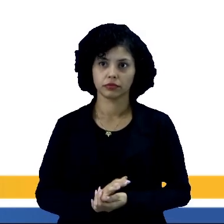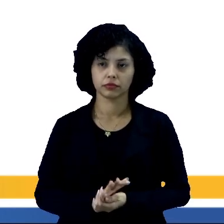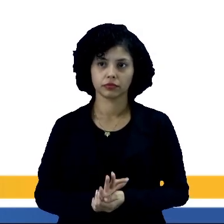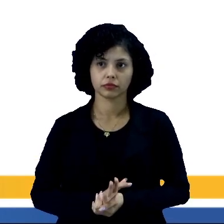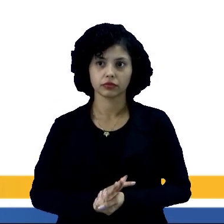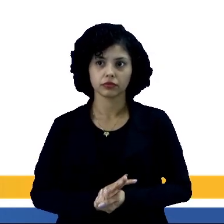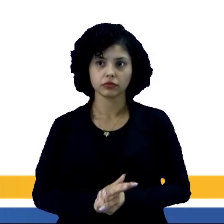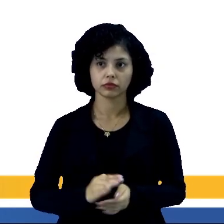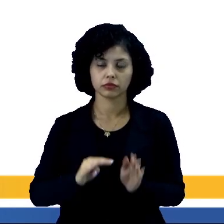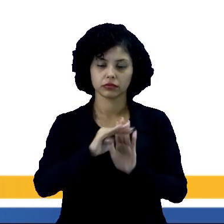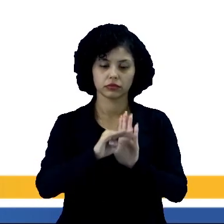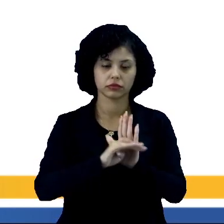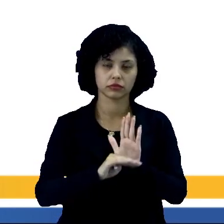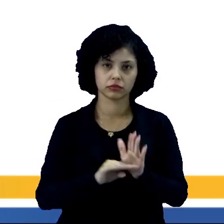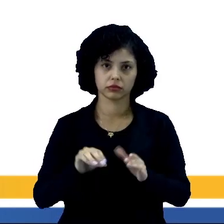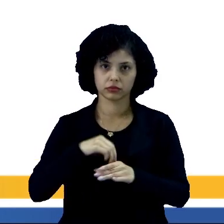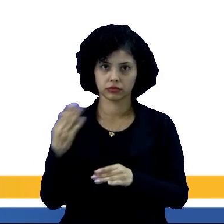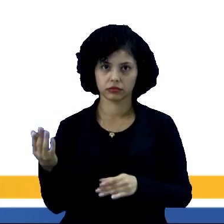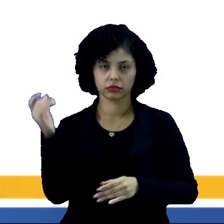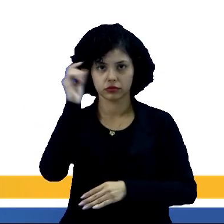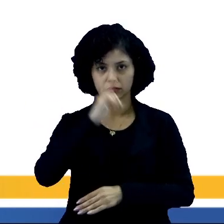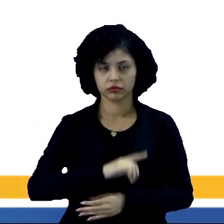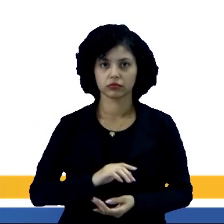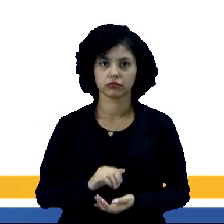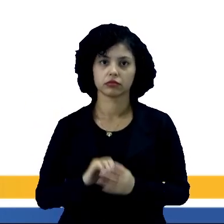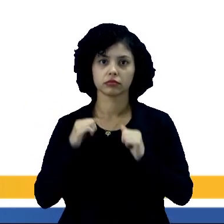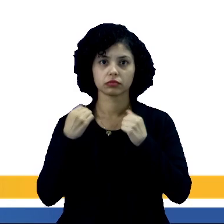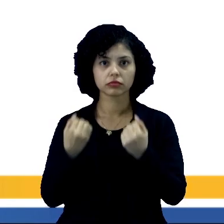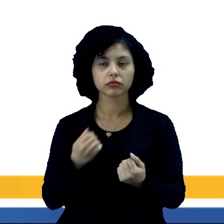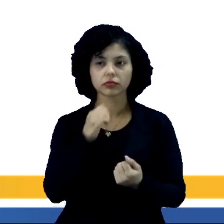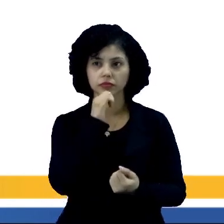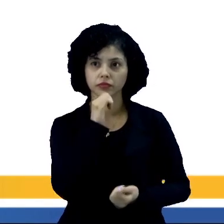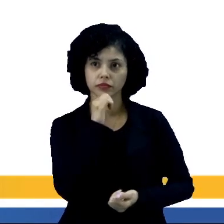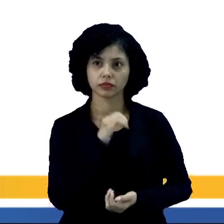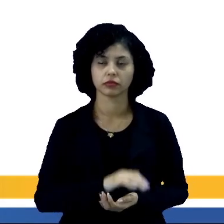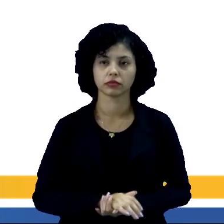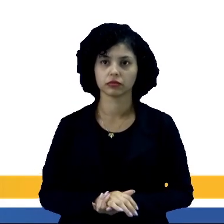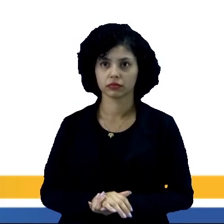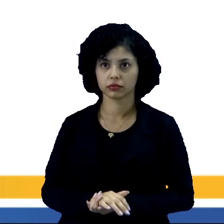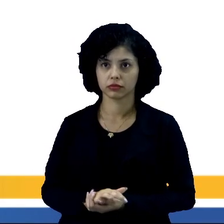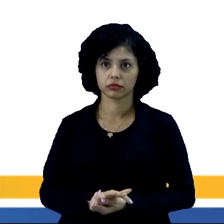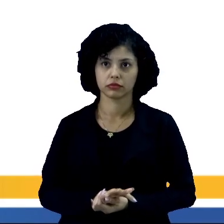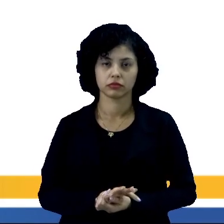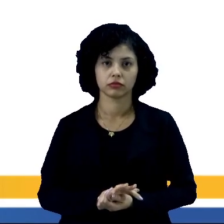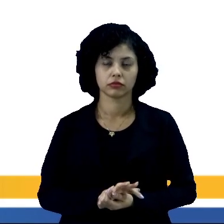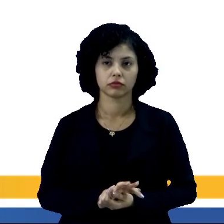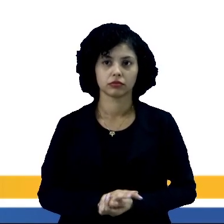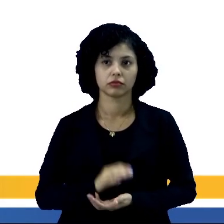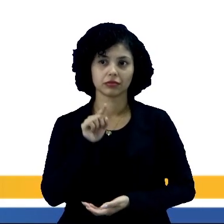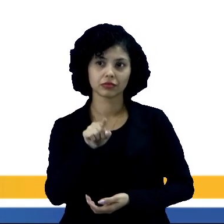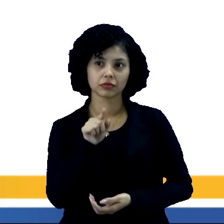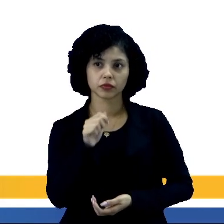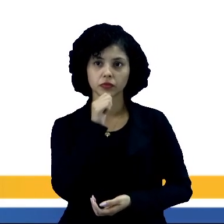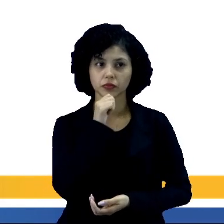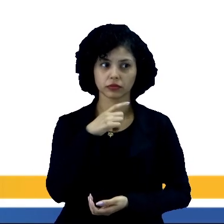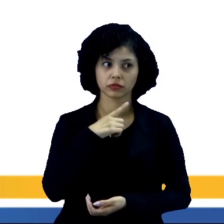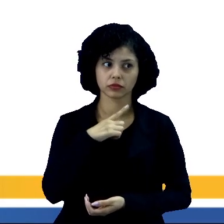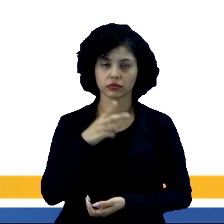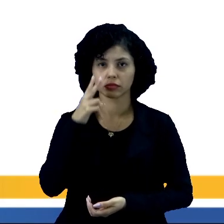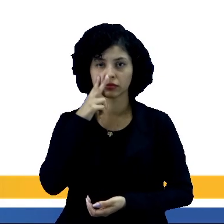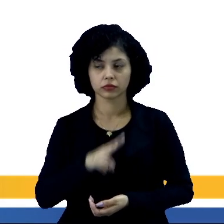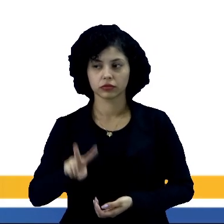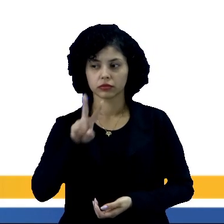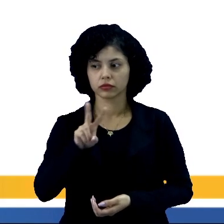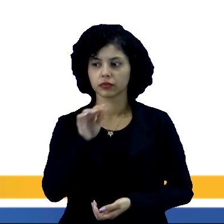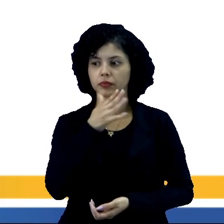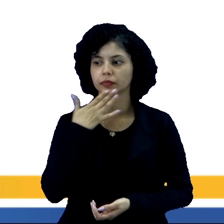para sustentar as camadas mais de fora do Sol, para suportar as camadas exteriores da estrela. E aqui a gente tem aí uma